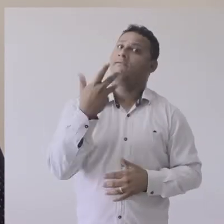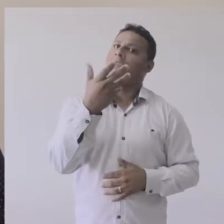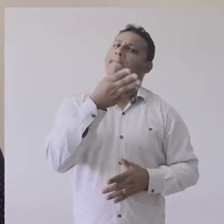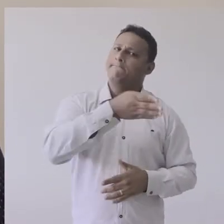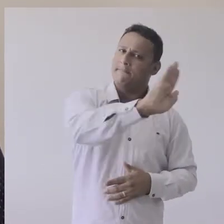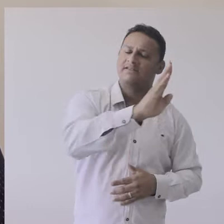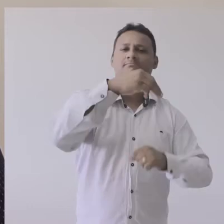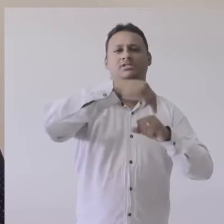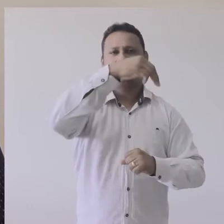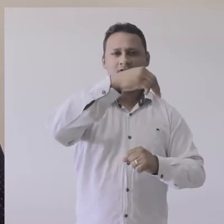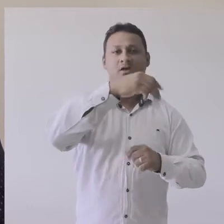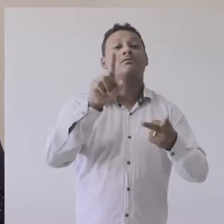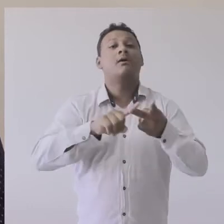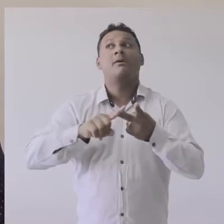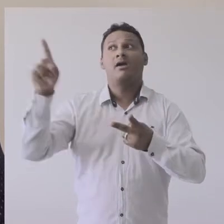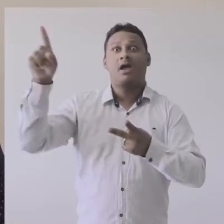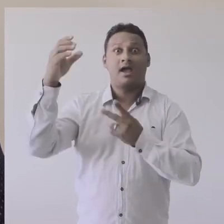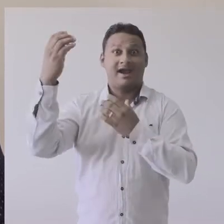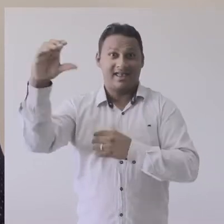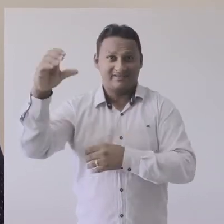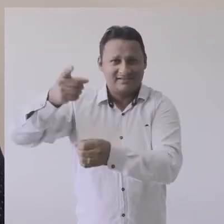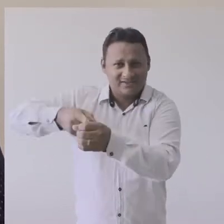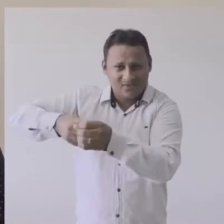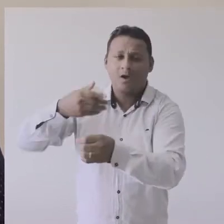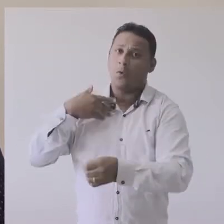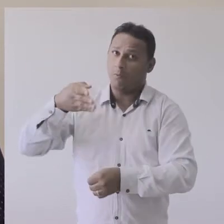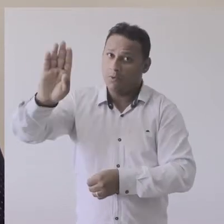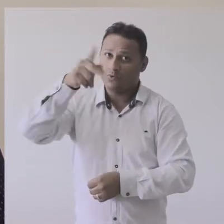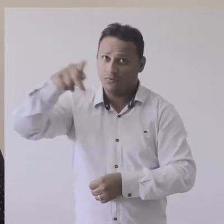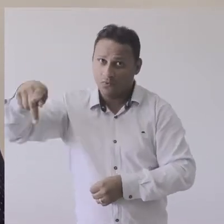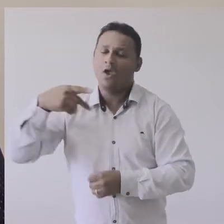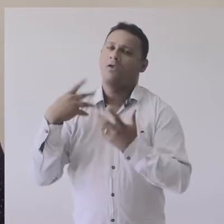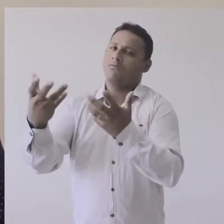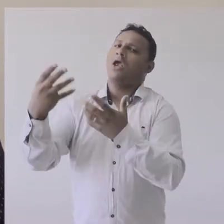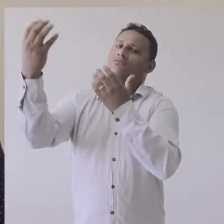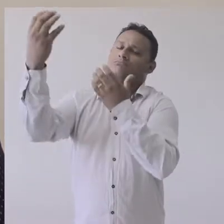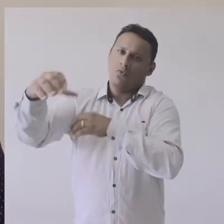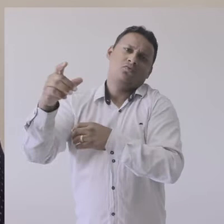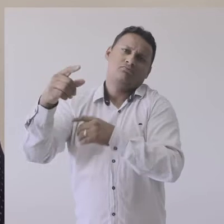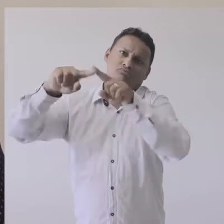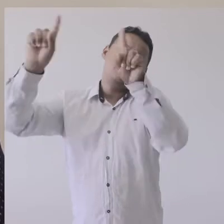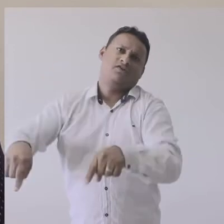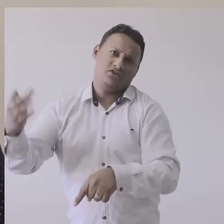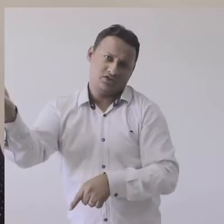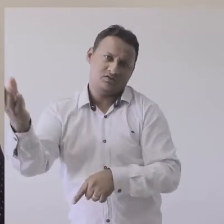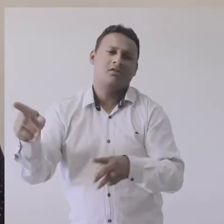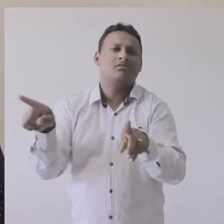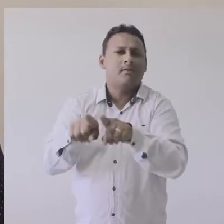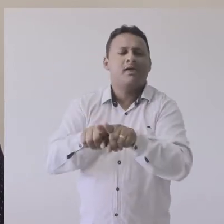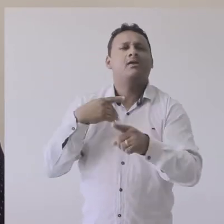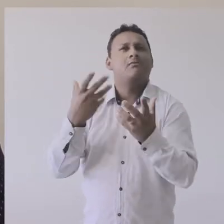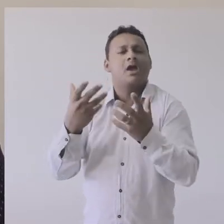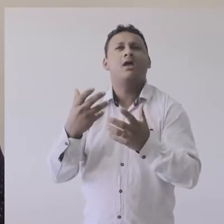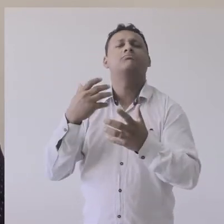Cariacica, já que eu passei no concurso. Pretendo continuar trabalhando como docente de sociologia e também pretendo realizar coisas mais